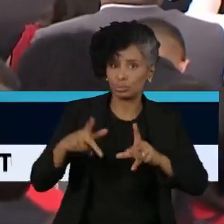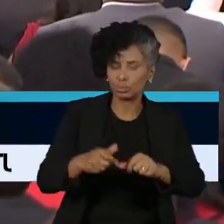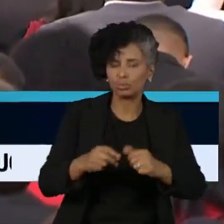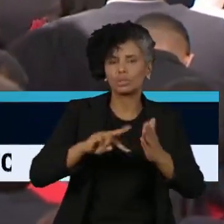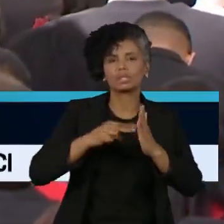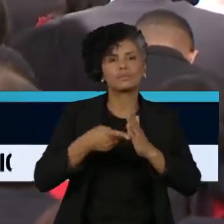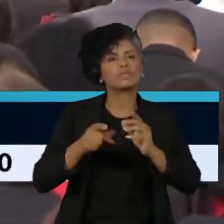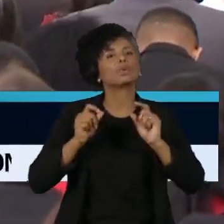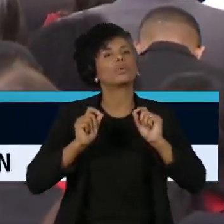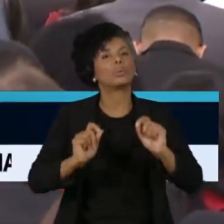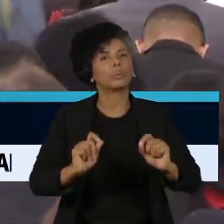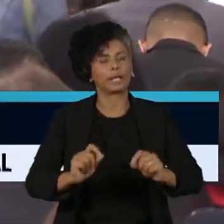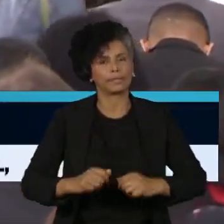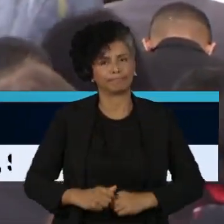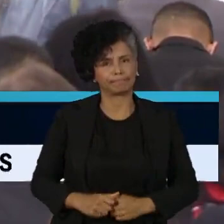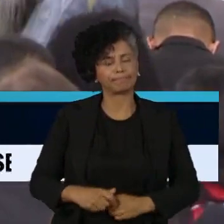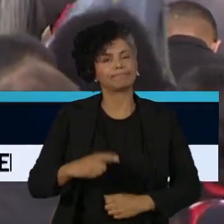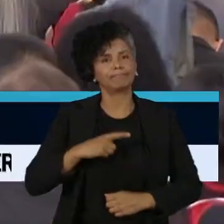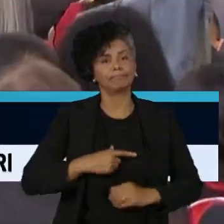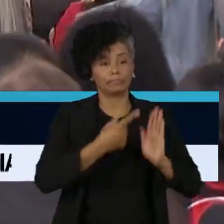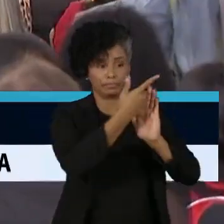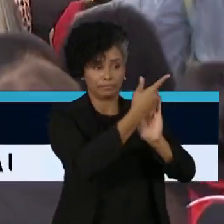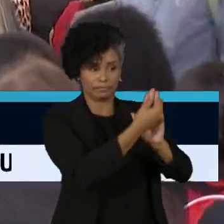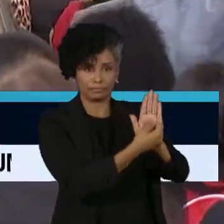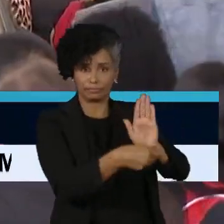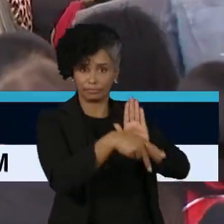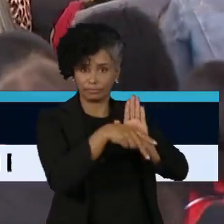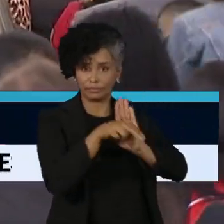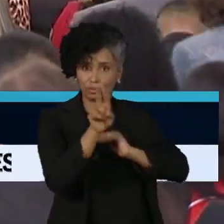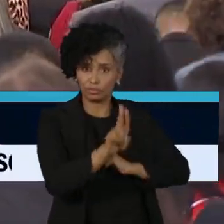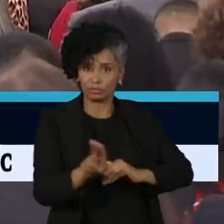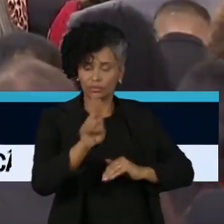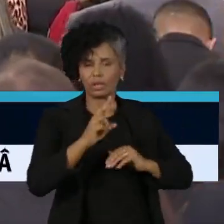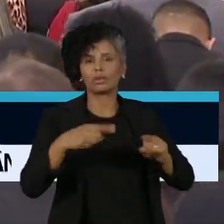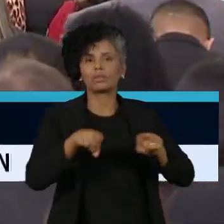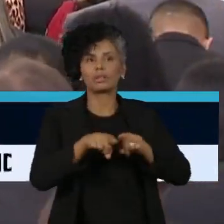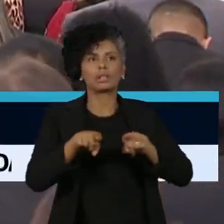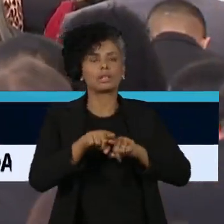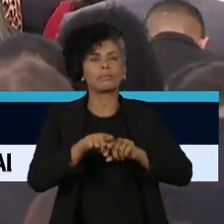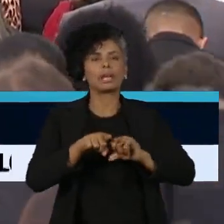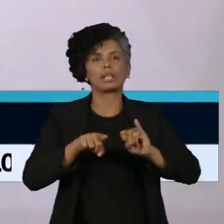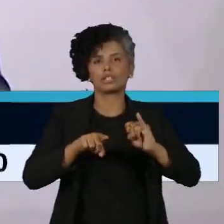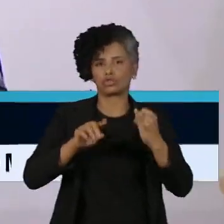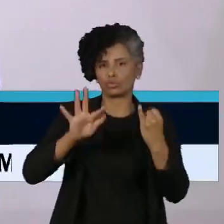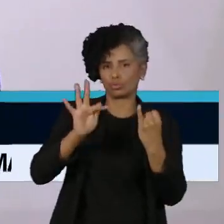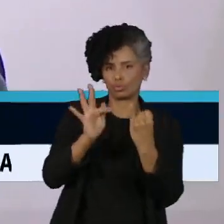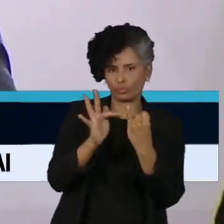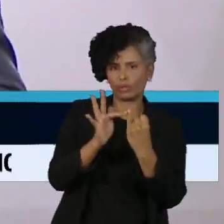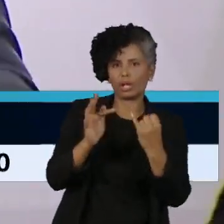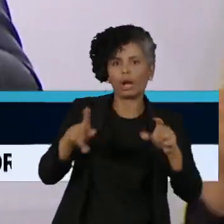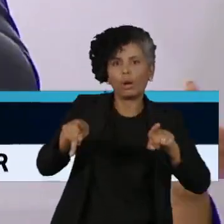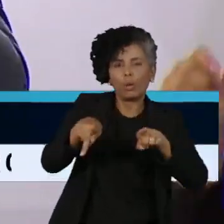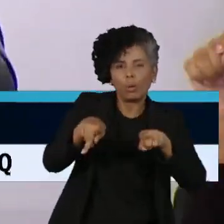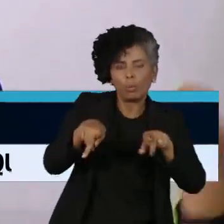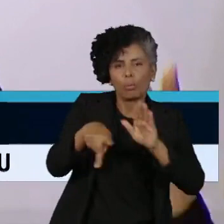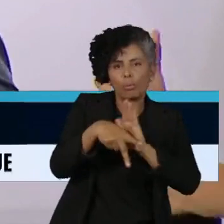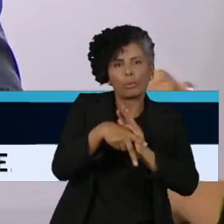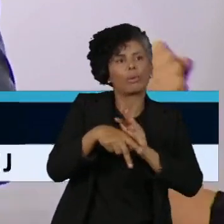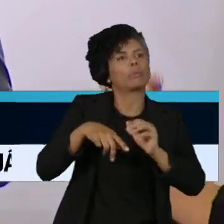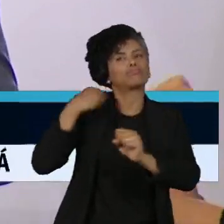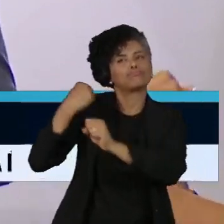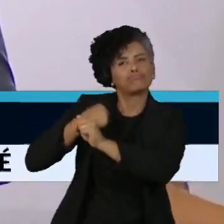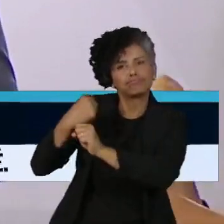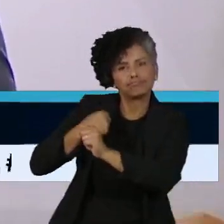recomposição do orçamento discricionário das universidades e institutos federais e parte para as obras, parte para as